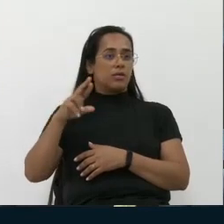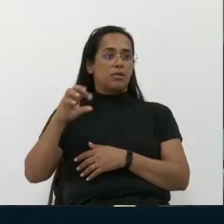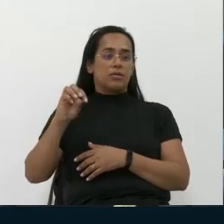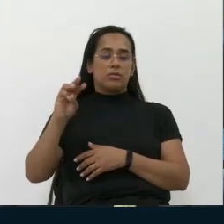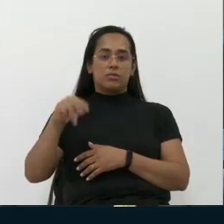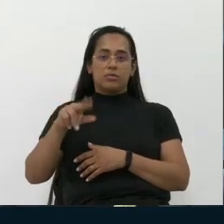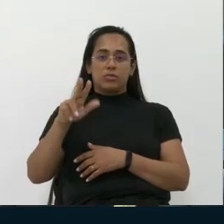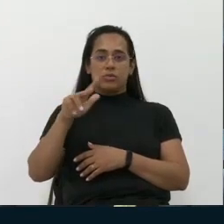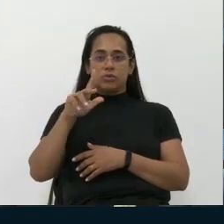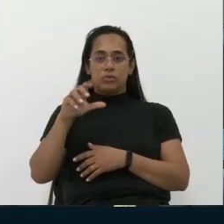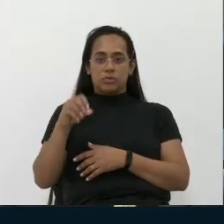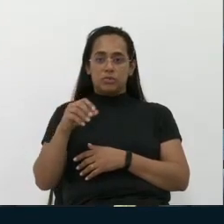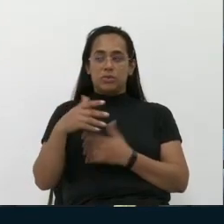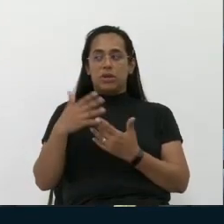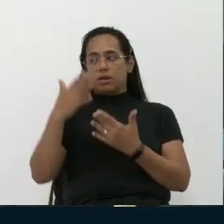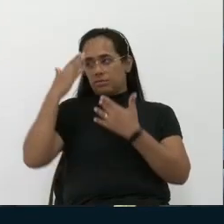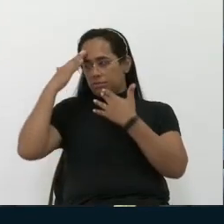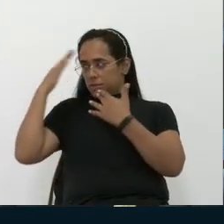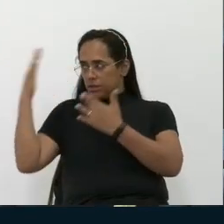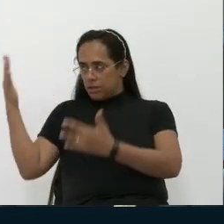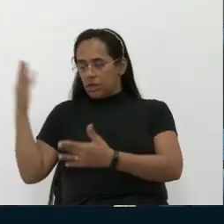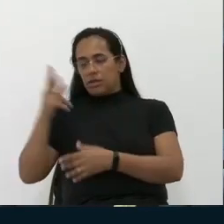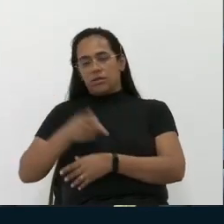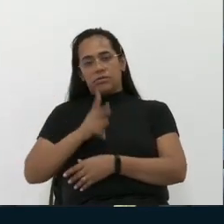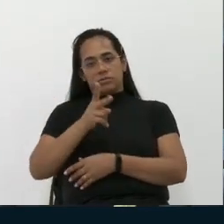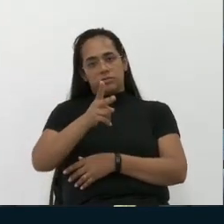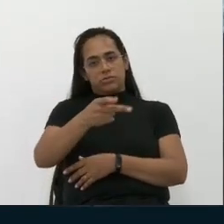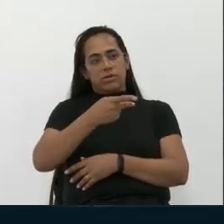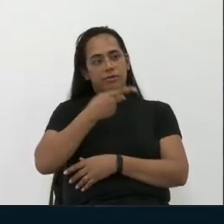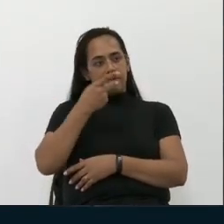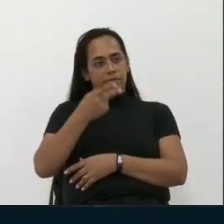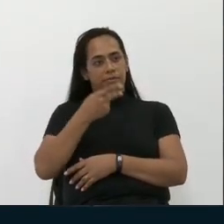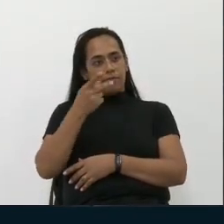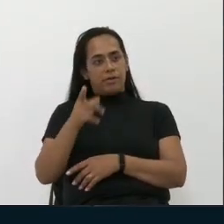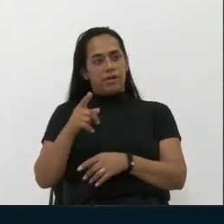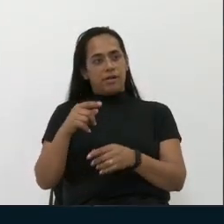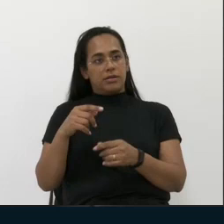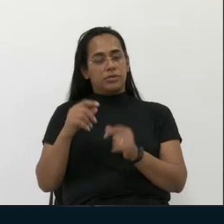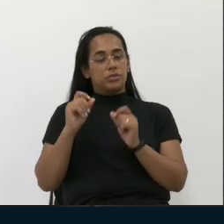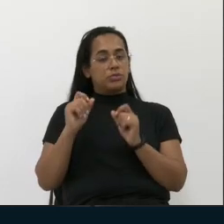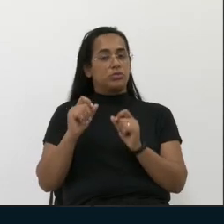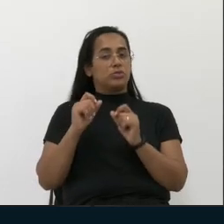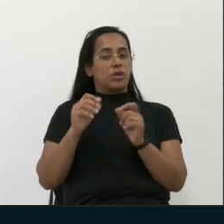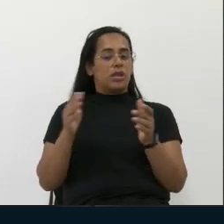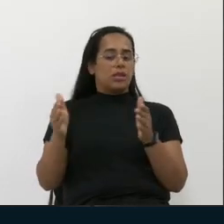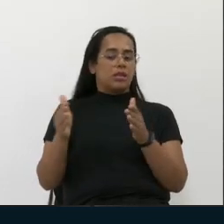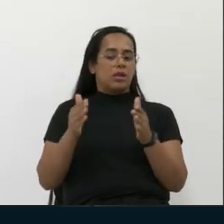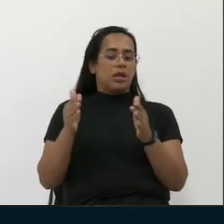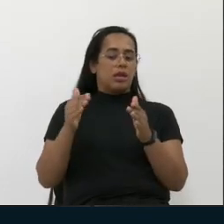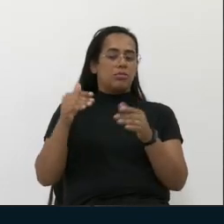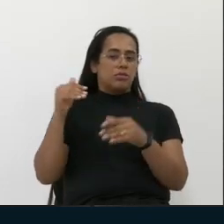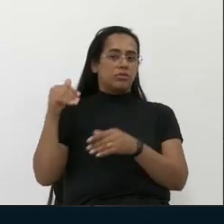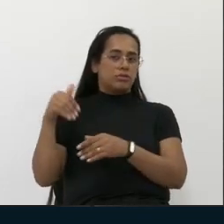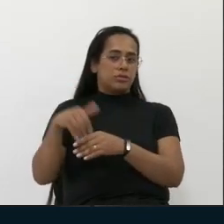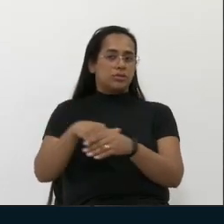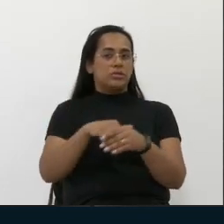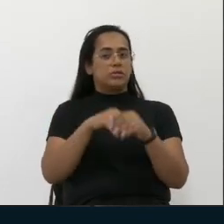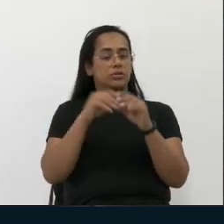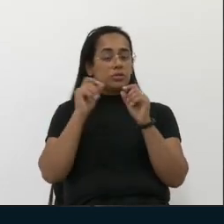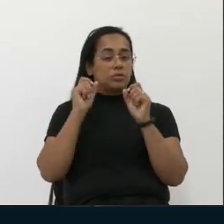Eu continuar aqui minha fala, senhor presidente, porque quando chega na época de eleição, a população,